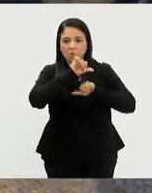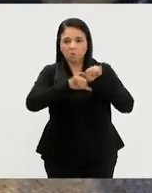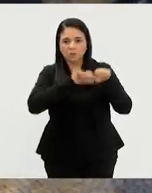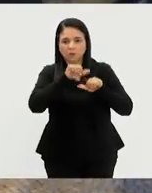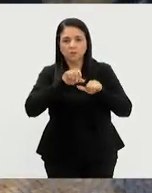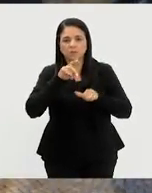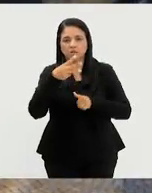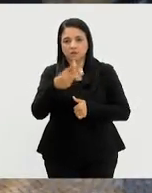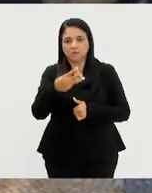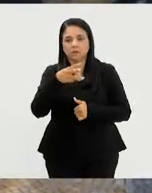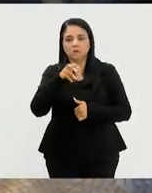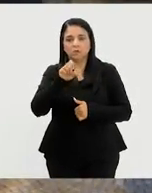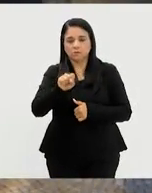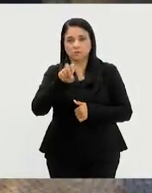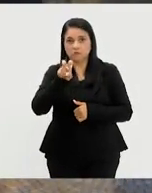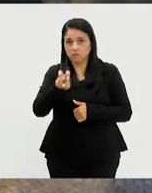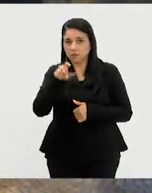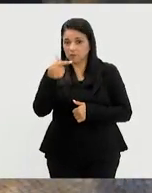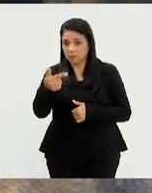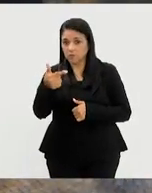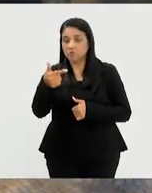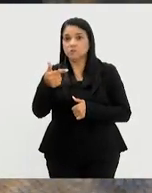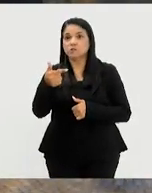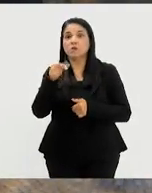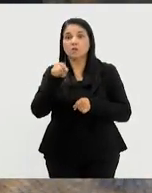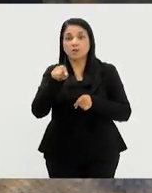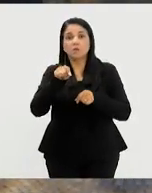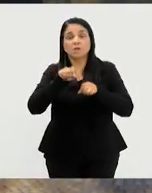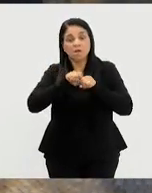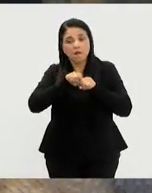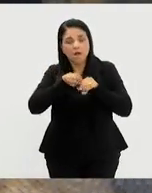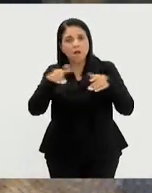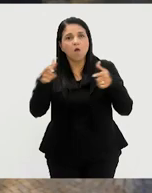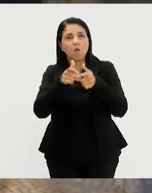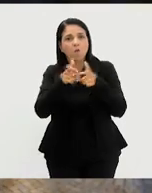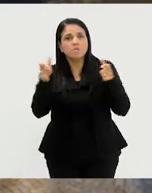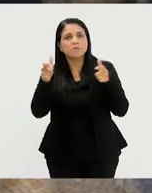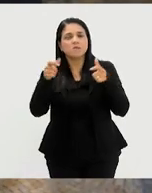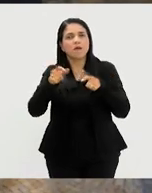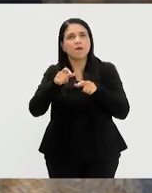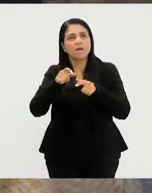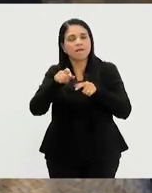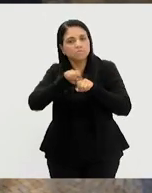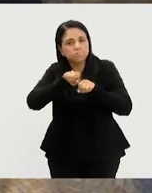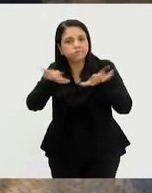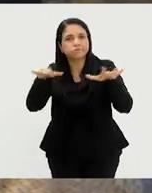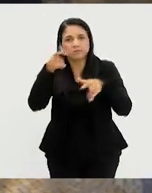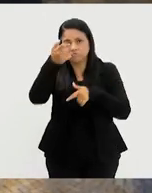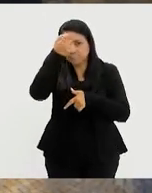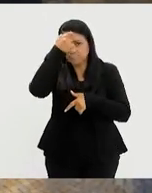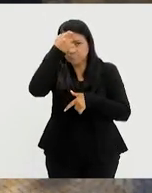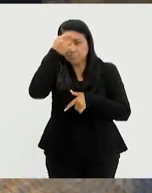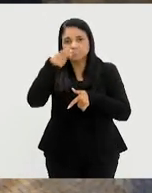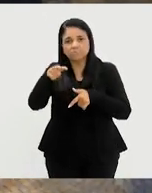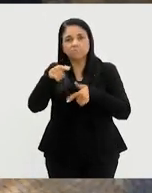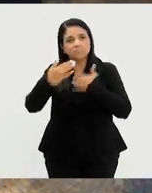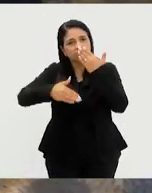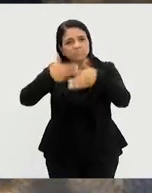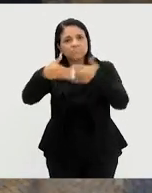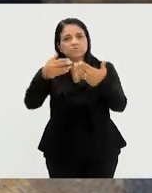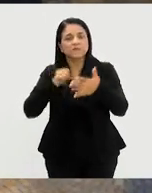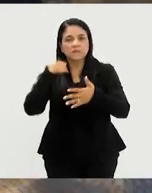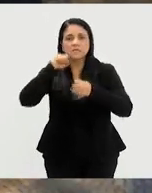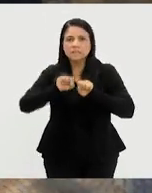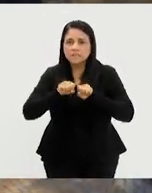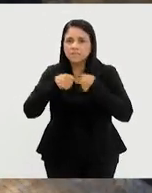3852 é para ampliar mais ainda no sentido que as vees se conscientizem e avancem cada vez mais em defender essa causa